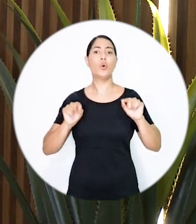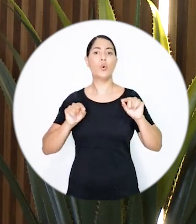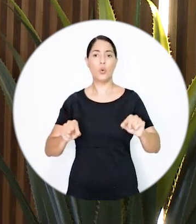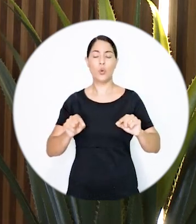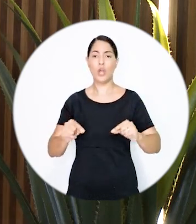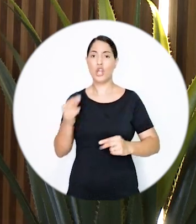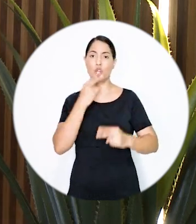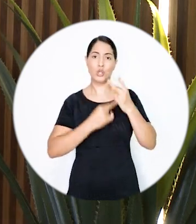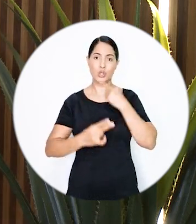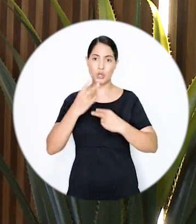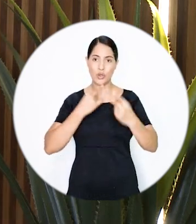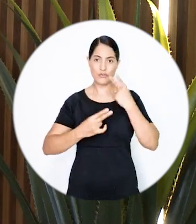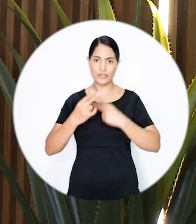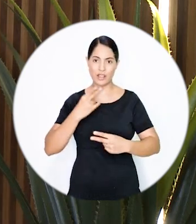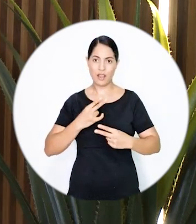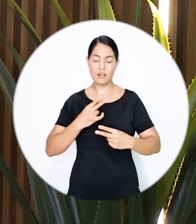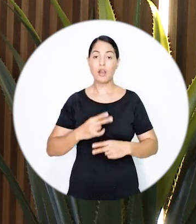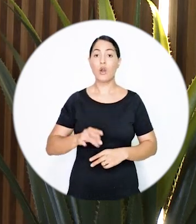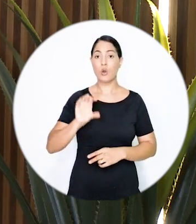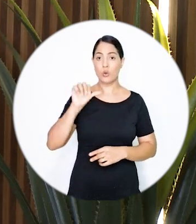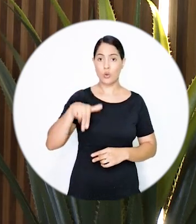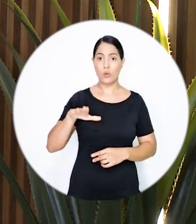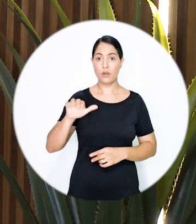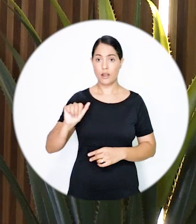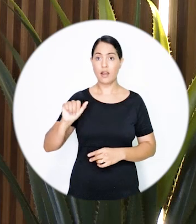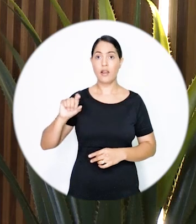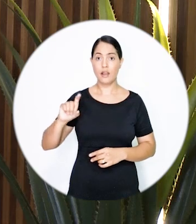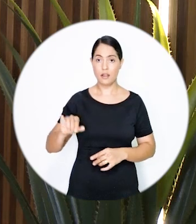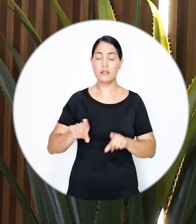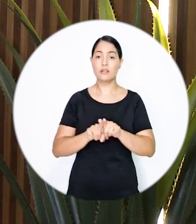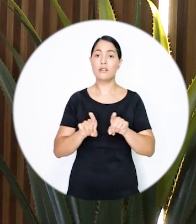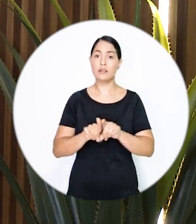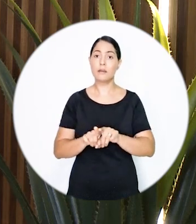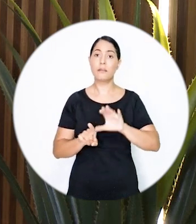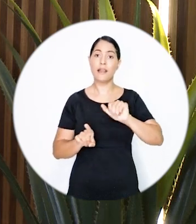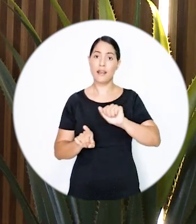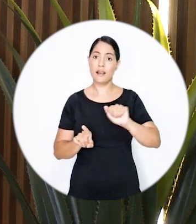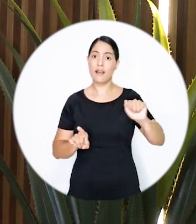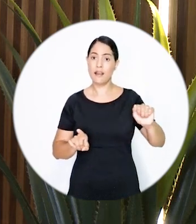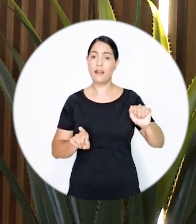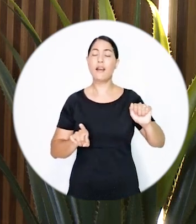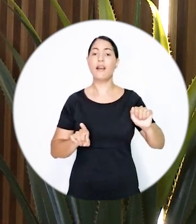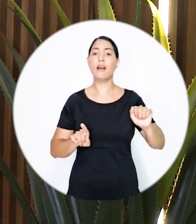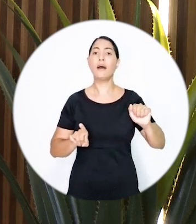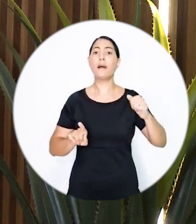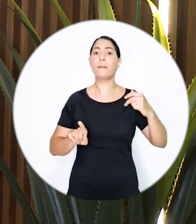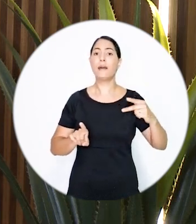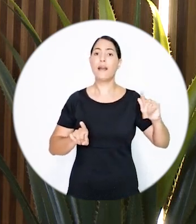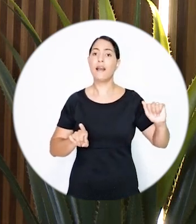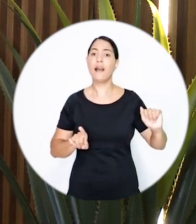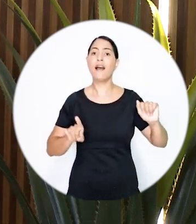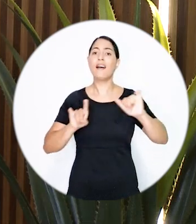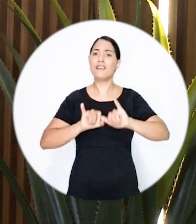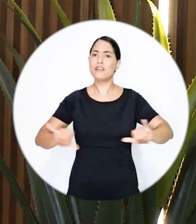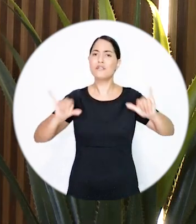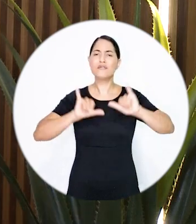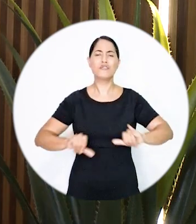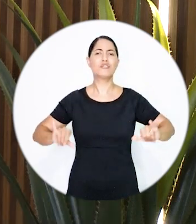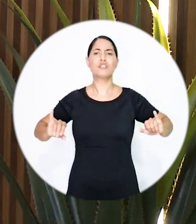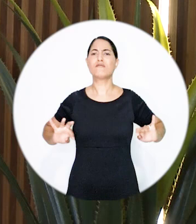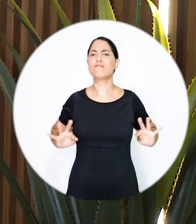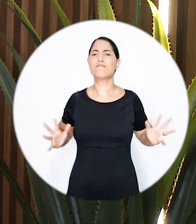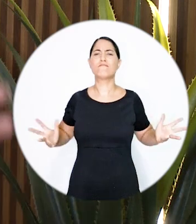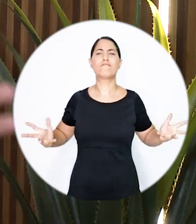queremos trazer para você as novidades do mercado. O CONCAD Mulher e a Caixa de Assistência do Paraná estão preparando uma